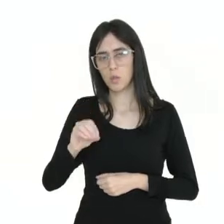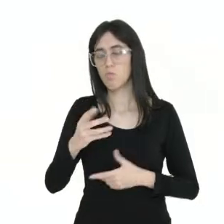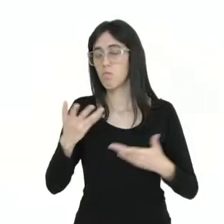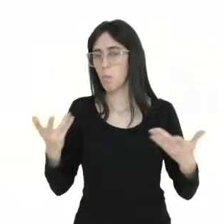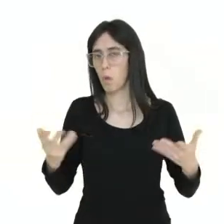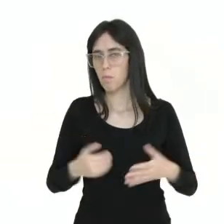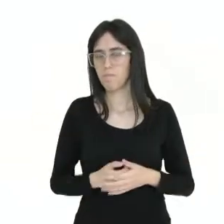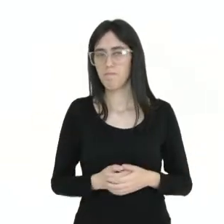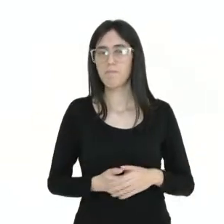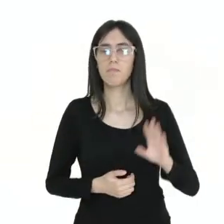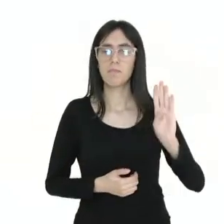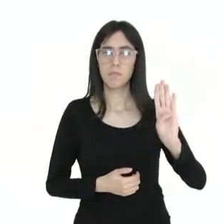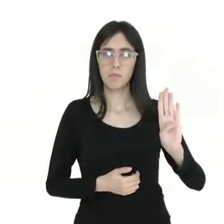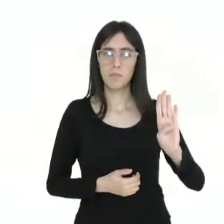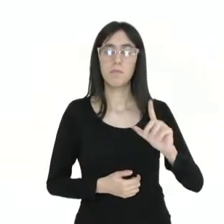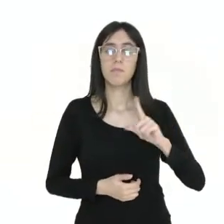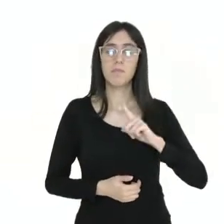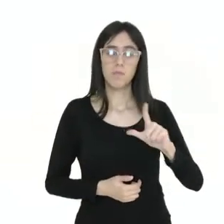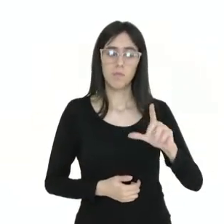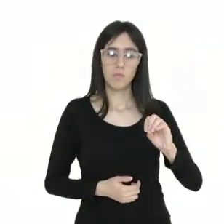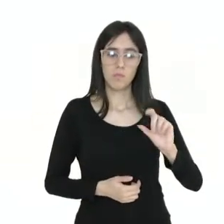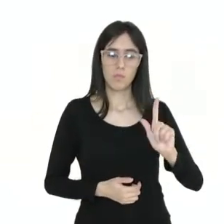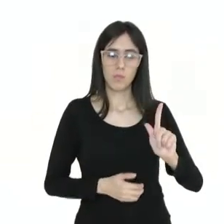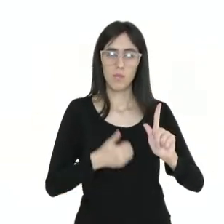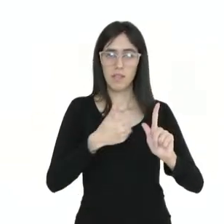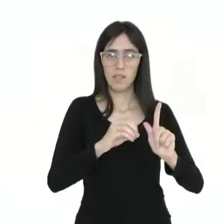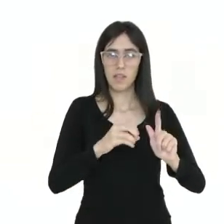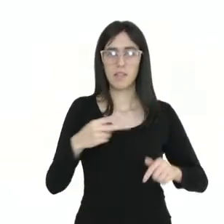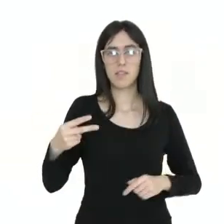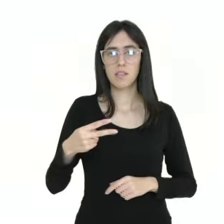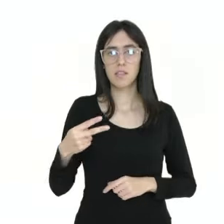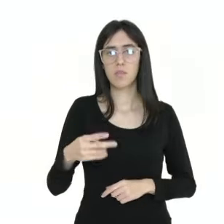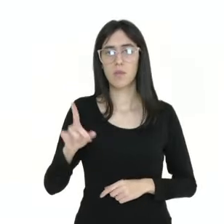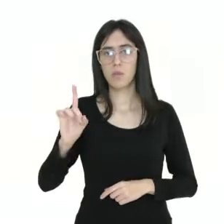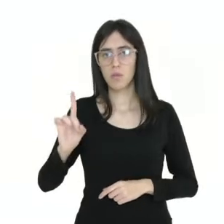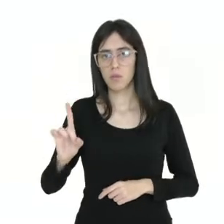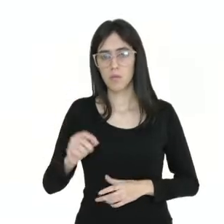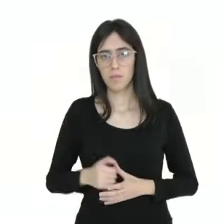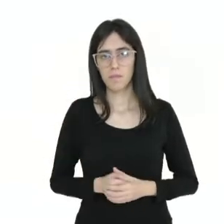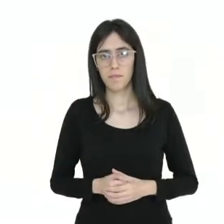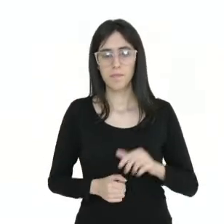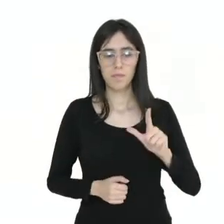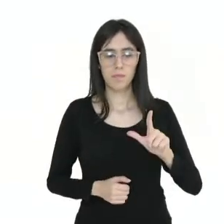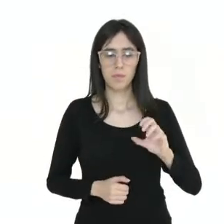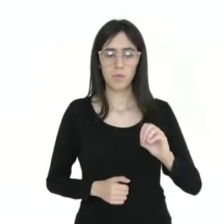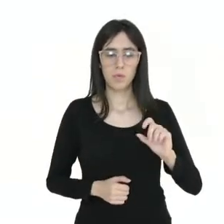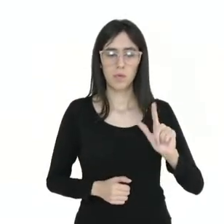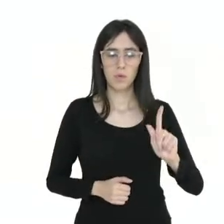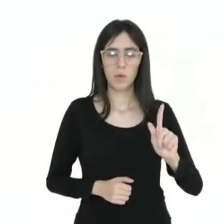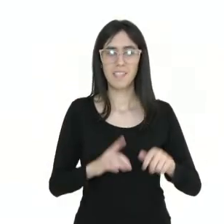Considerando log de 10 igual a 1 e log de 100.000 igual a